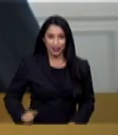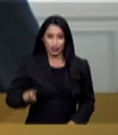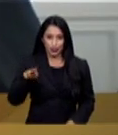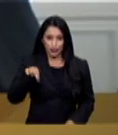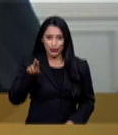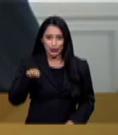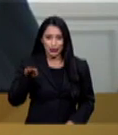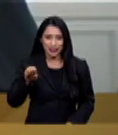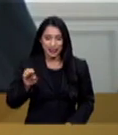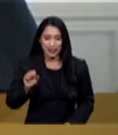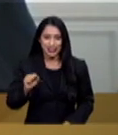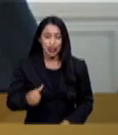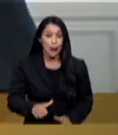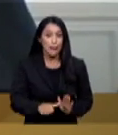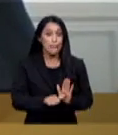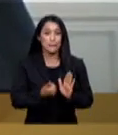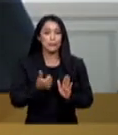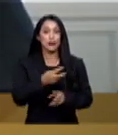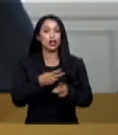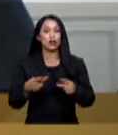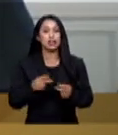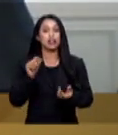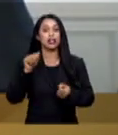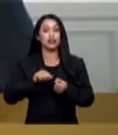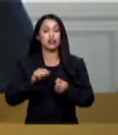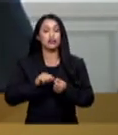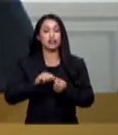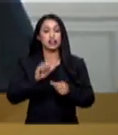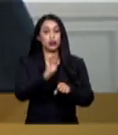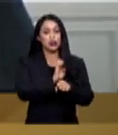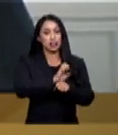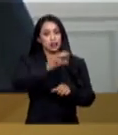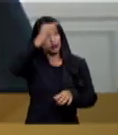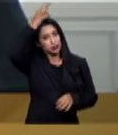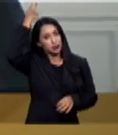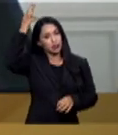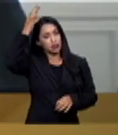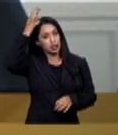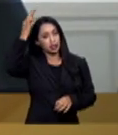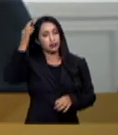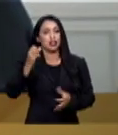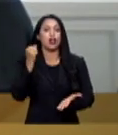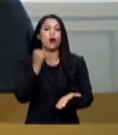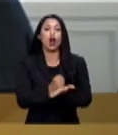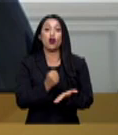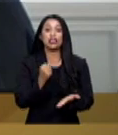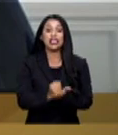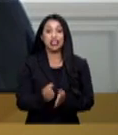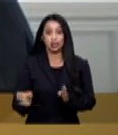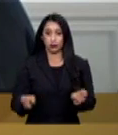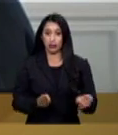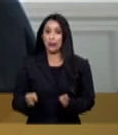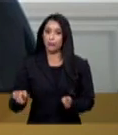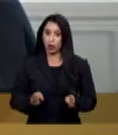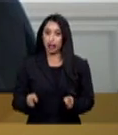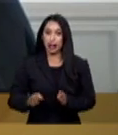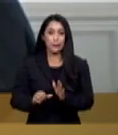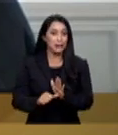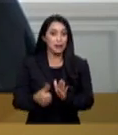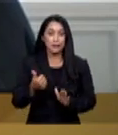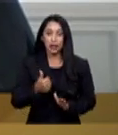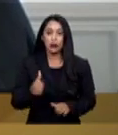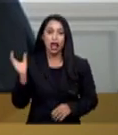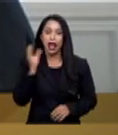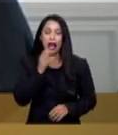Marques, como primeiro ato no Espírito Santo, faria uma contratação temporária para repor